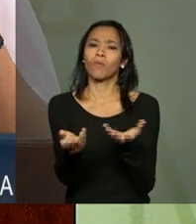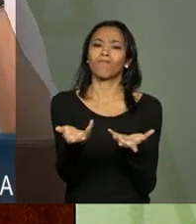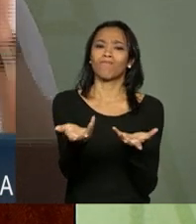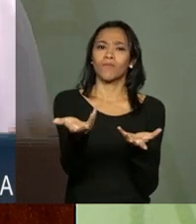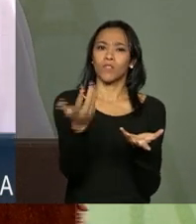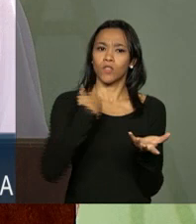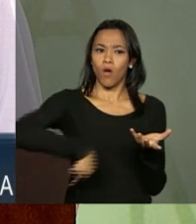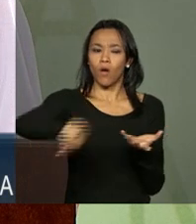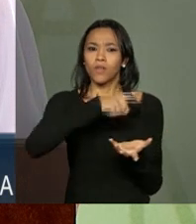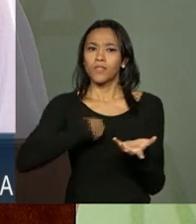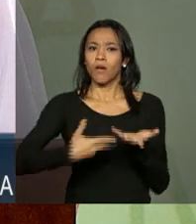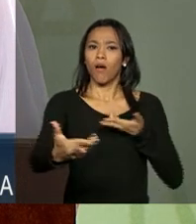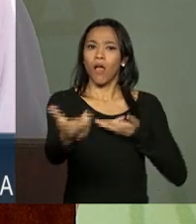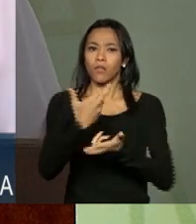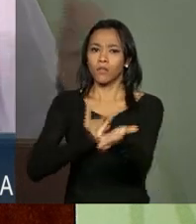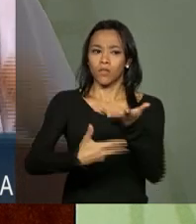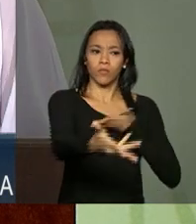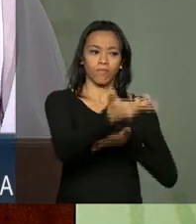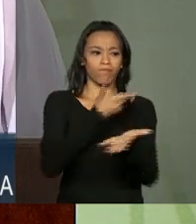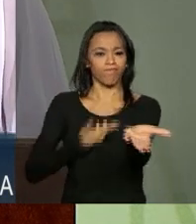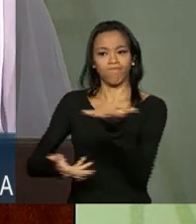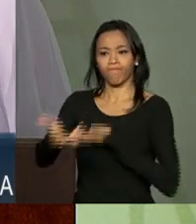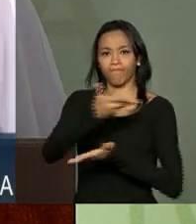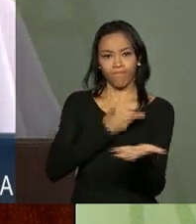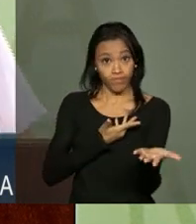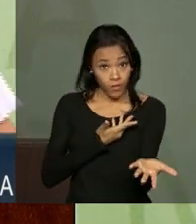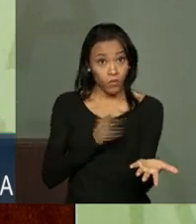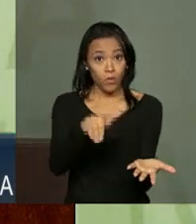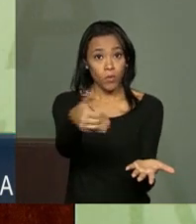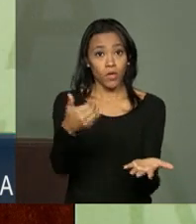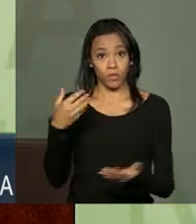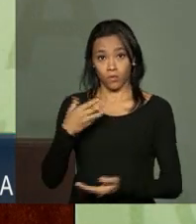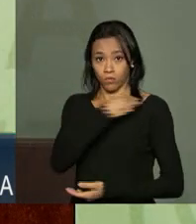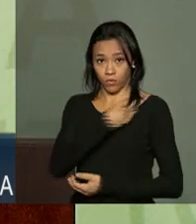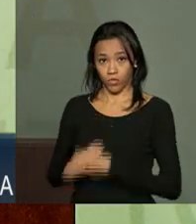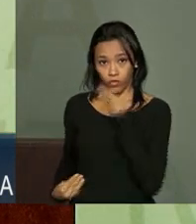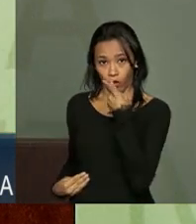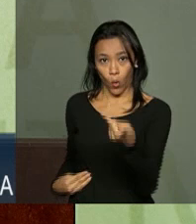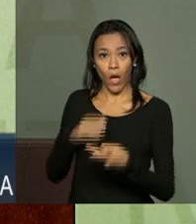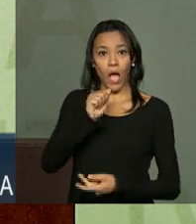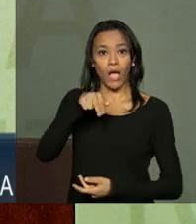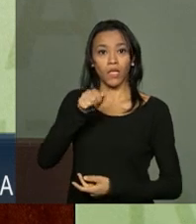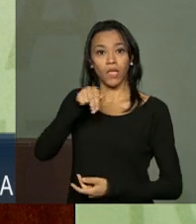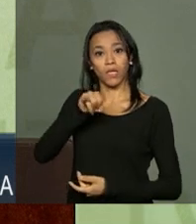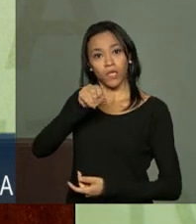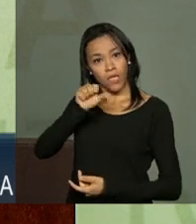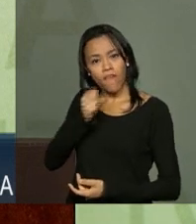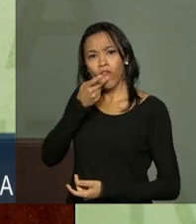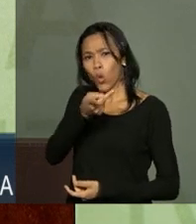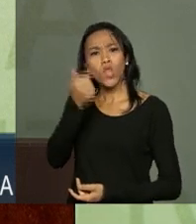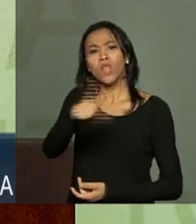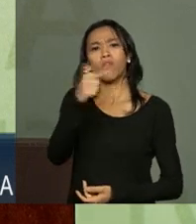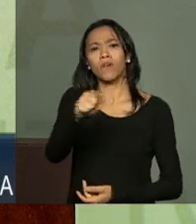qual nós nos relacionamos. Então, quando o Patrus fala, não vai ter golpe,